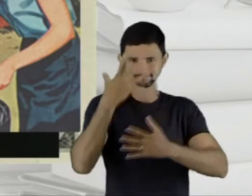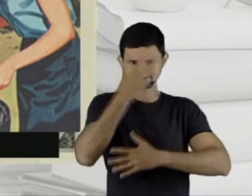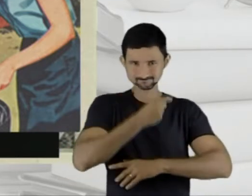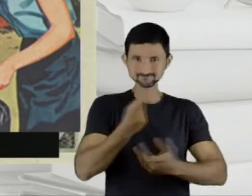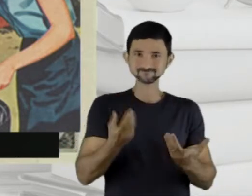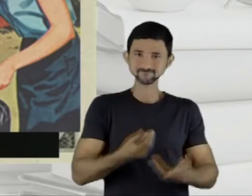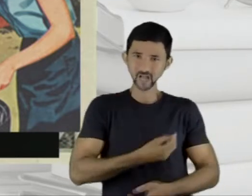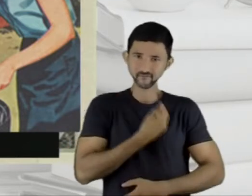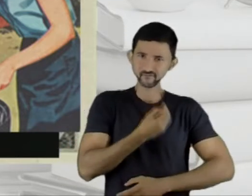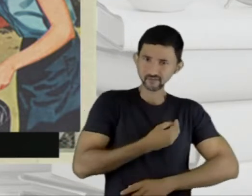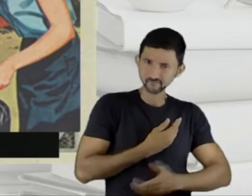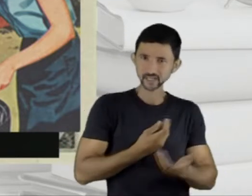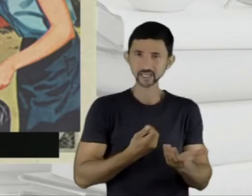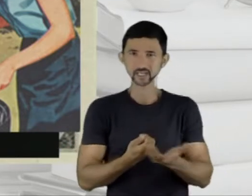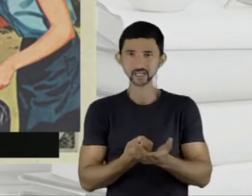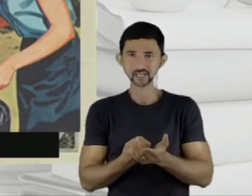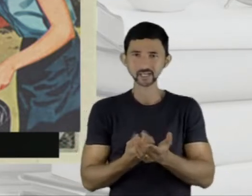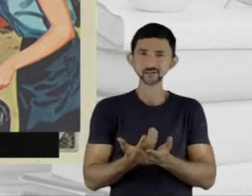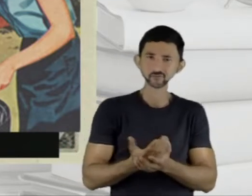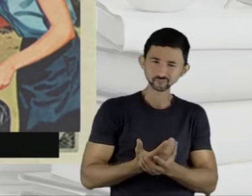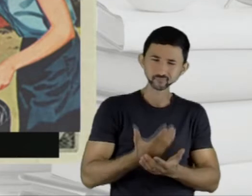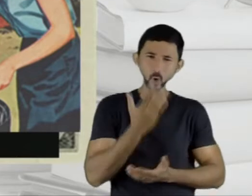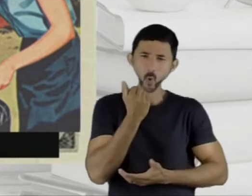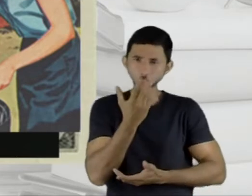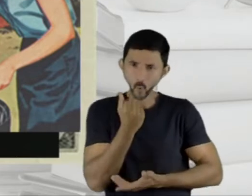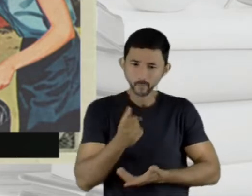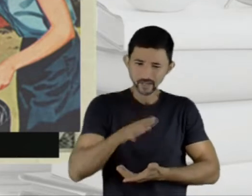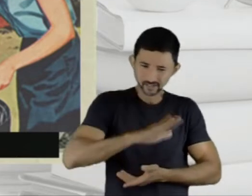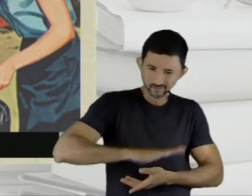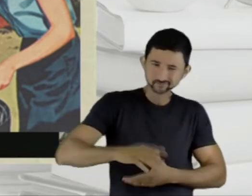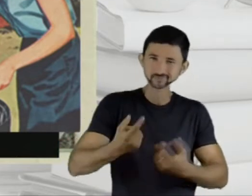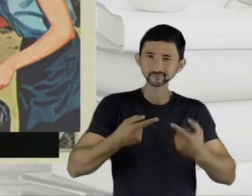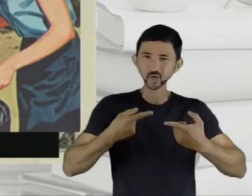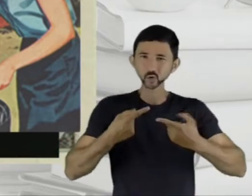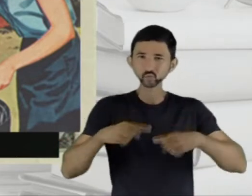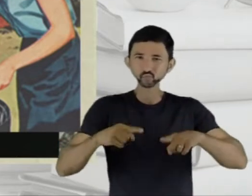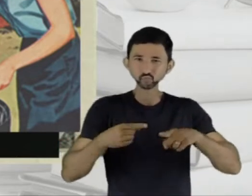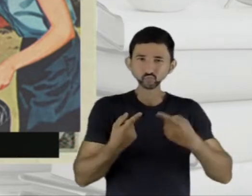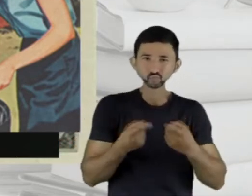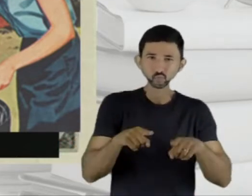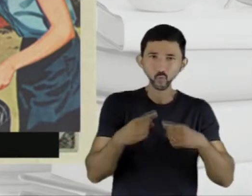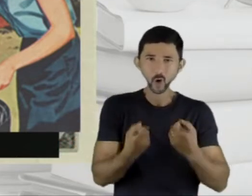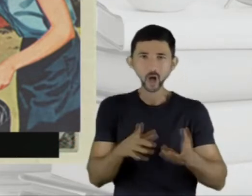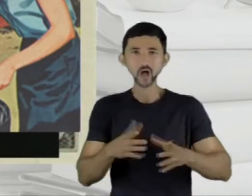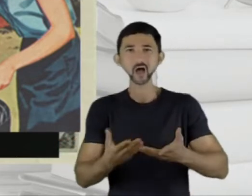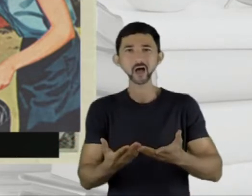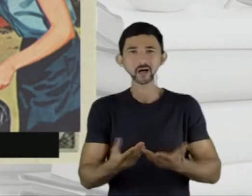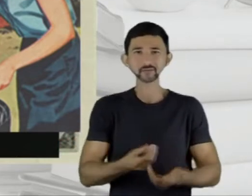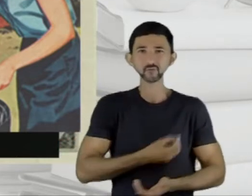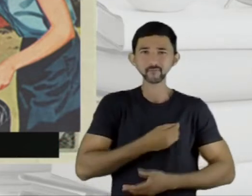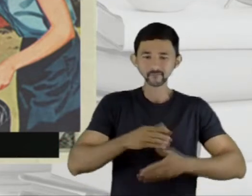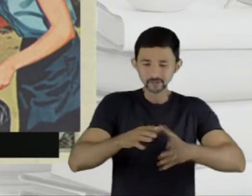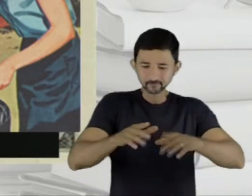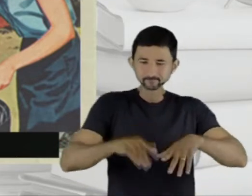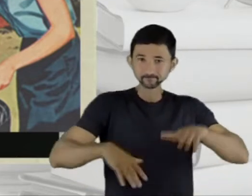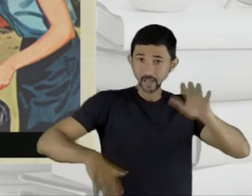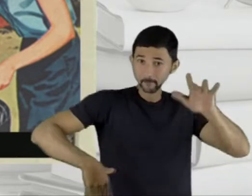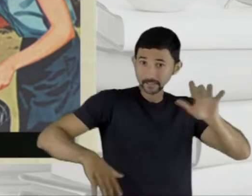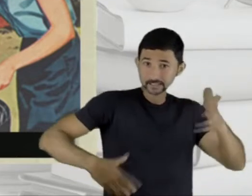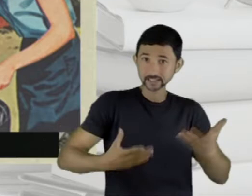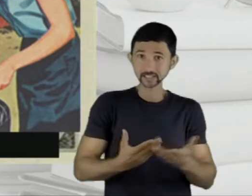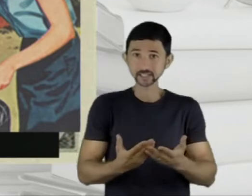família consumindo, fazendo piquenique no quintal, uma piscininha lá de plástico, uma